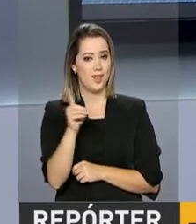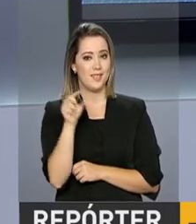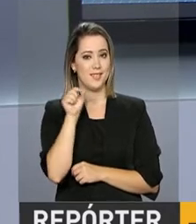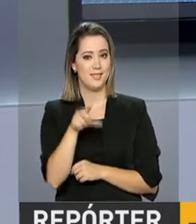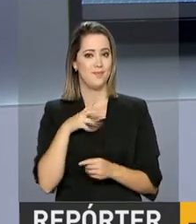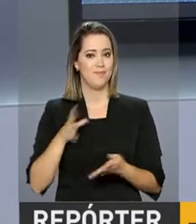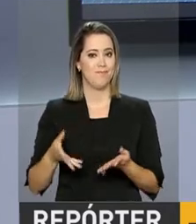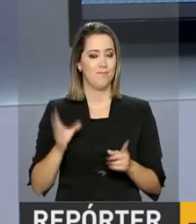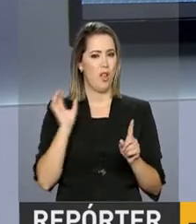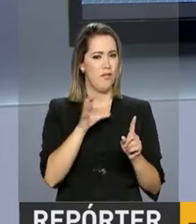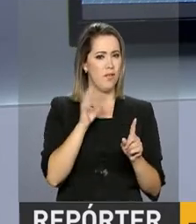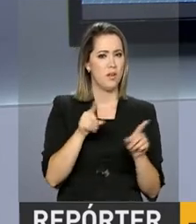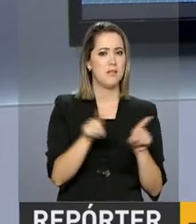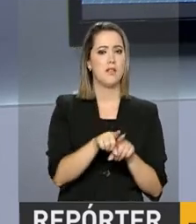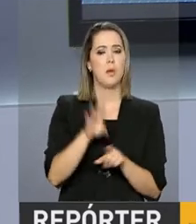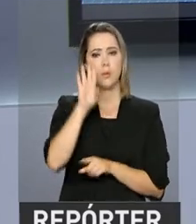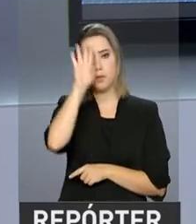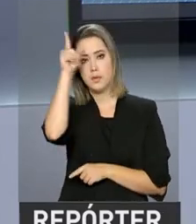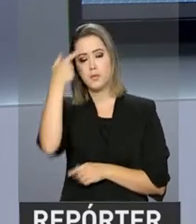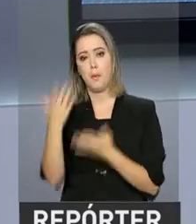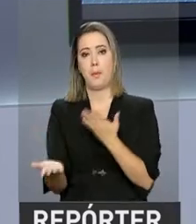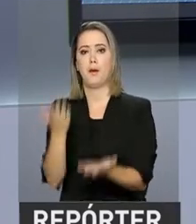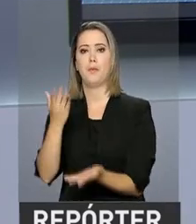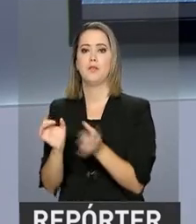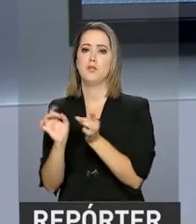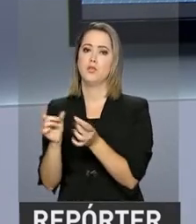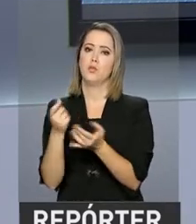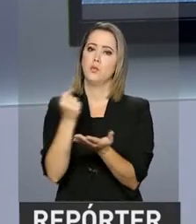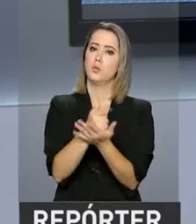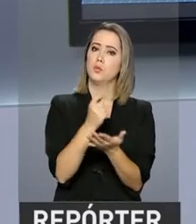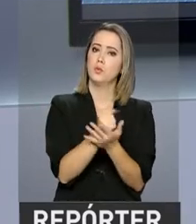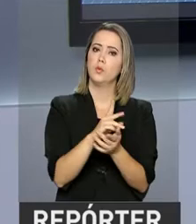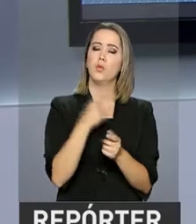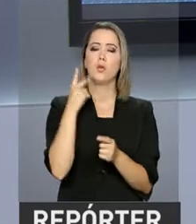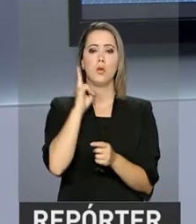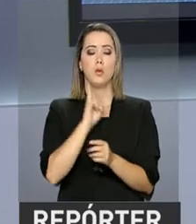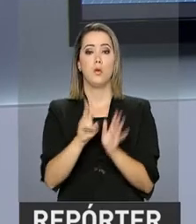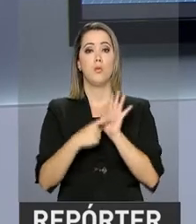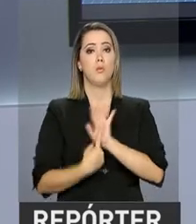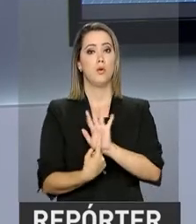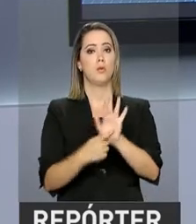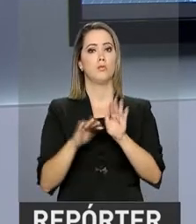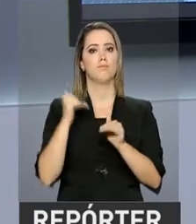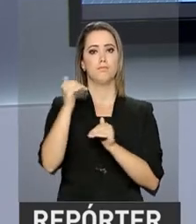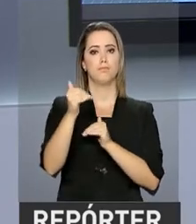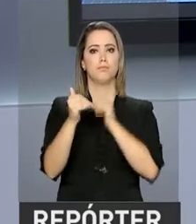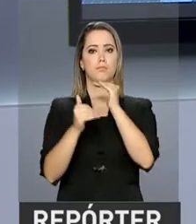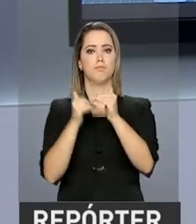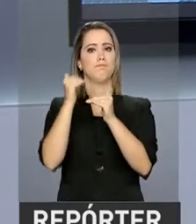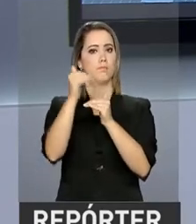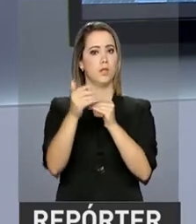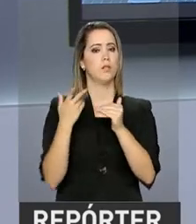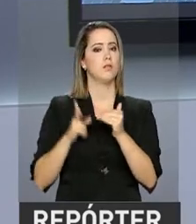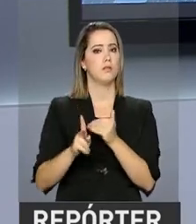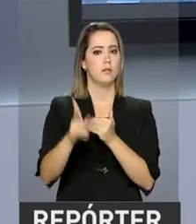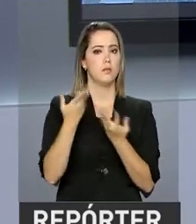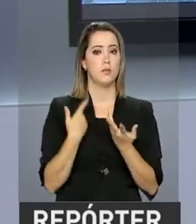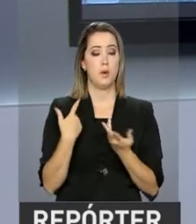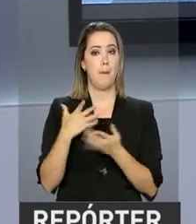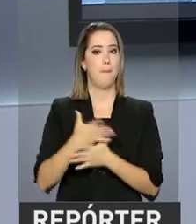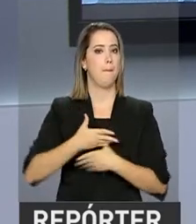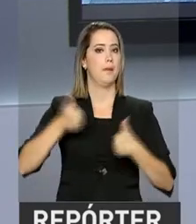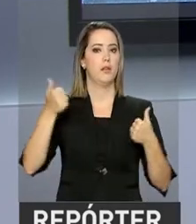influenciado principalmente pela balança comercial que tem apresentado sucessivos superávits foi o melhor resultado para o mês de abril